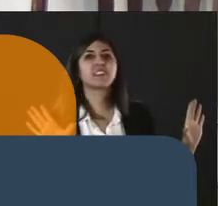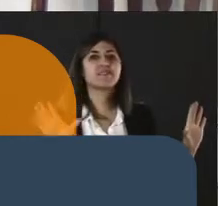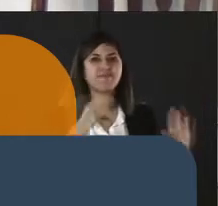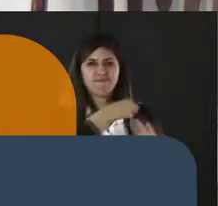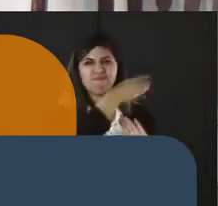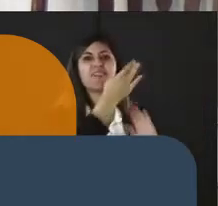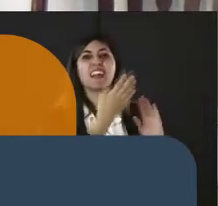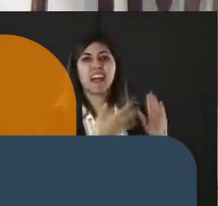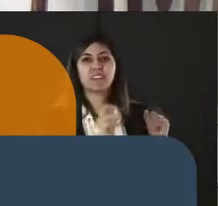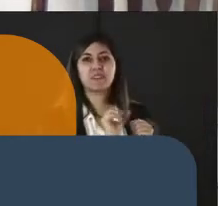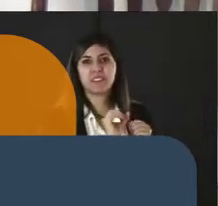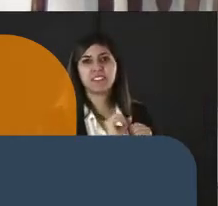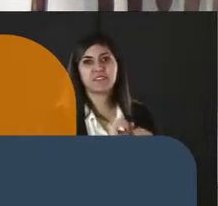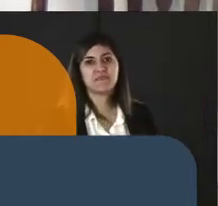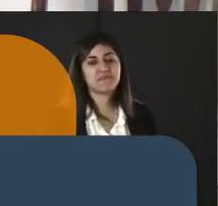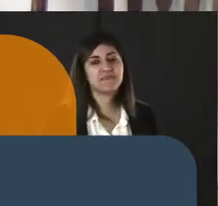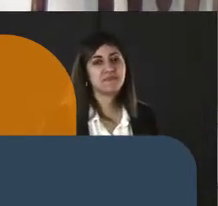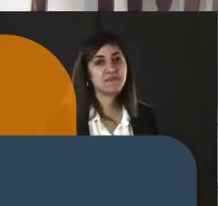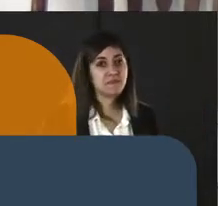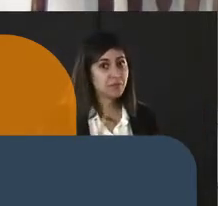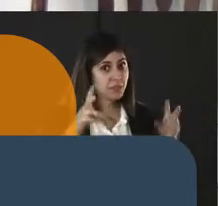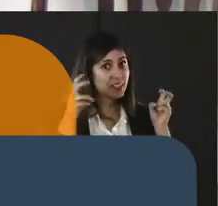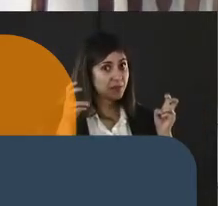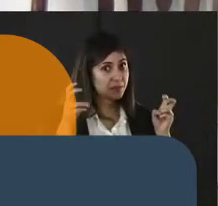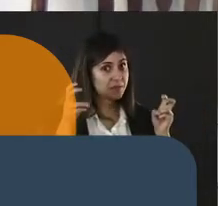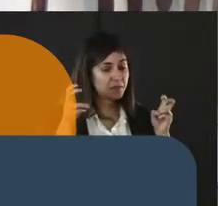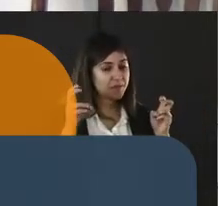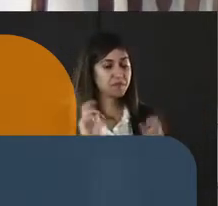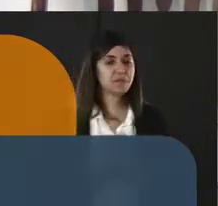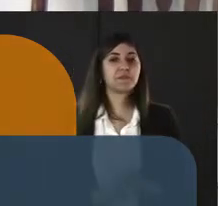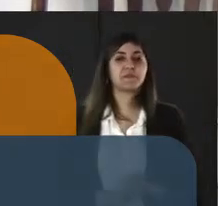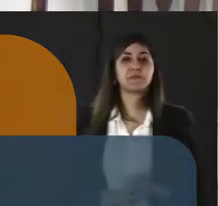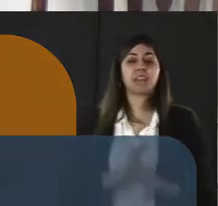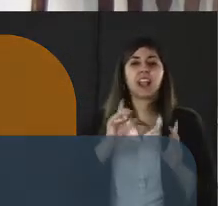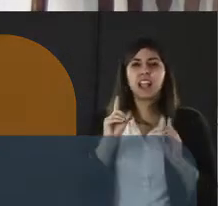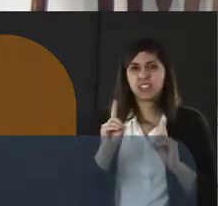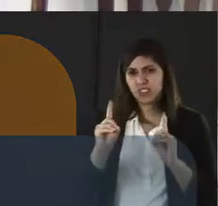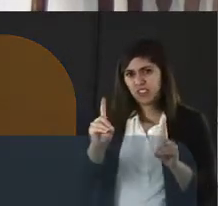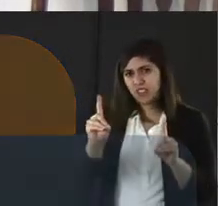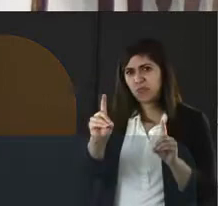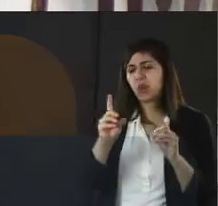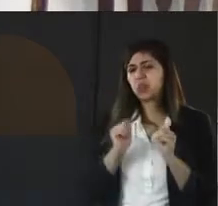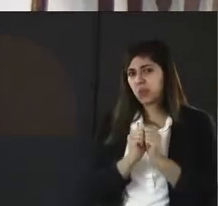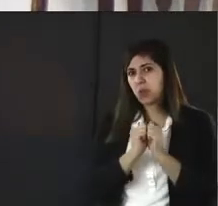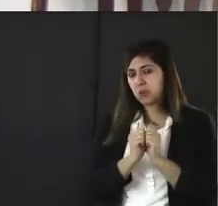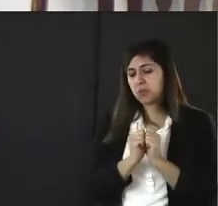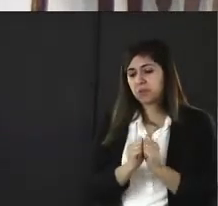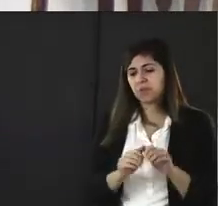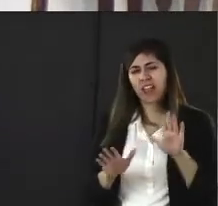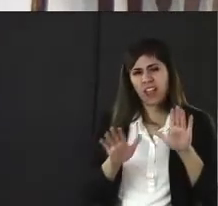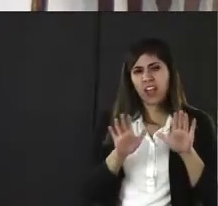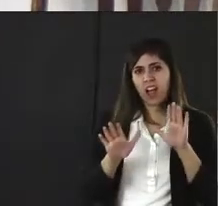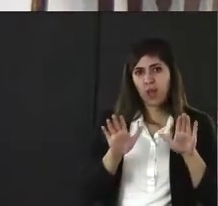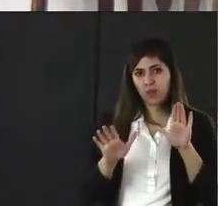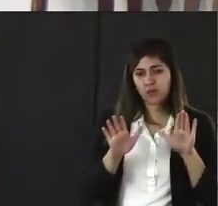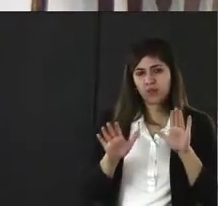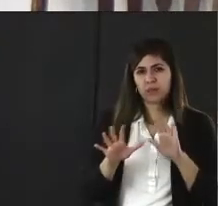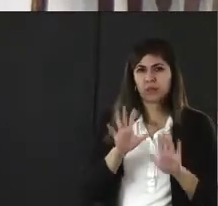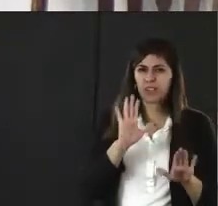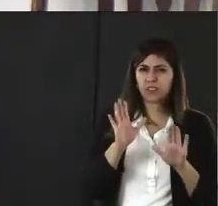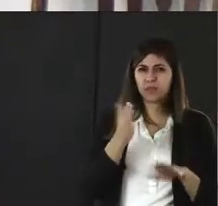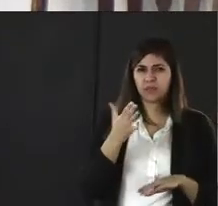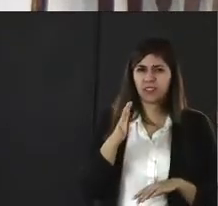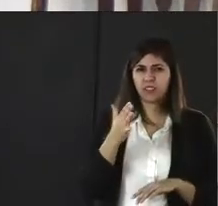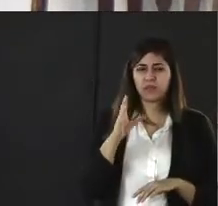provisão e perceba comigo os discípulos estão com jesus alguns discípulos nessa passagem talvez